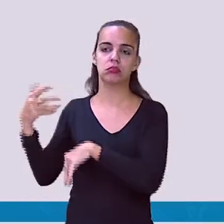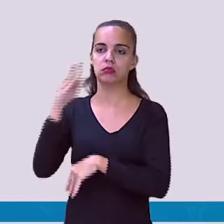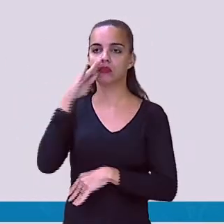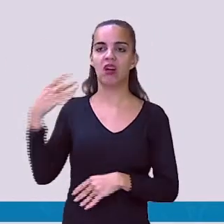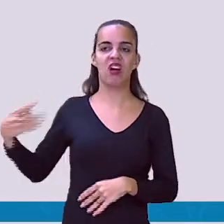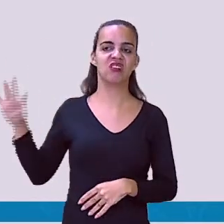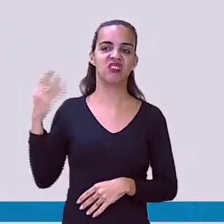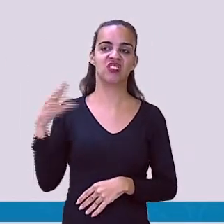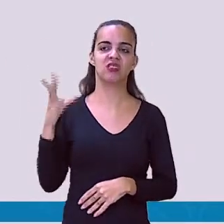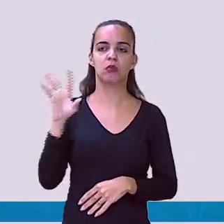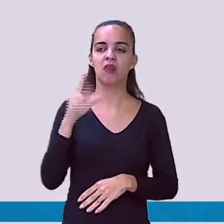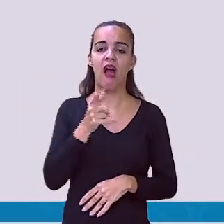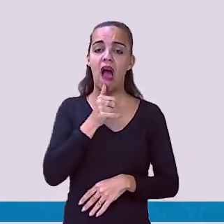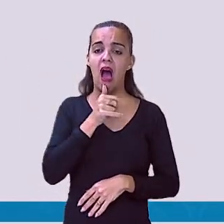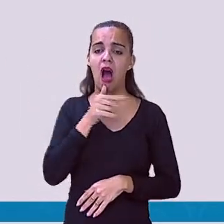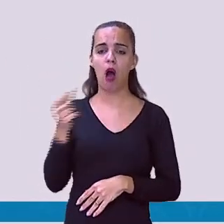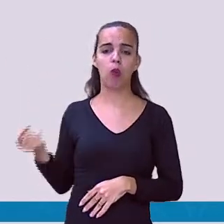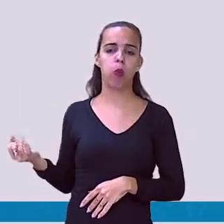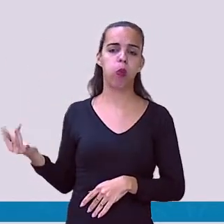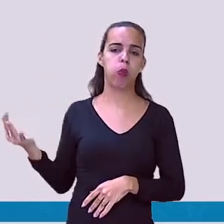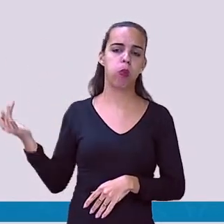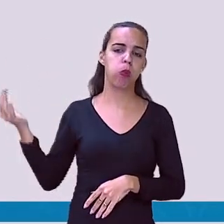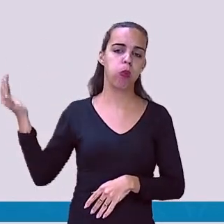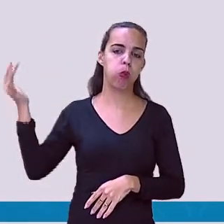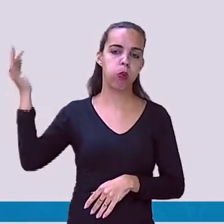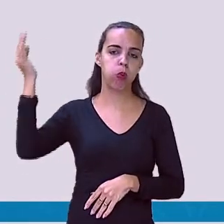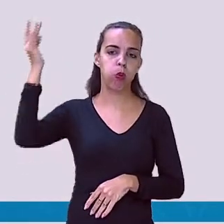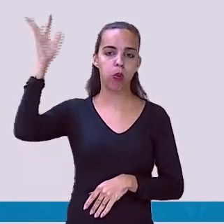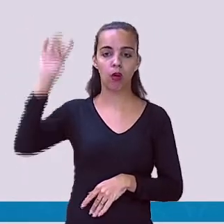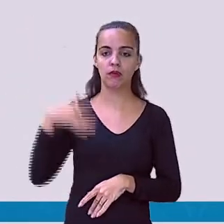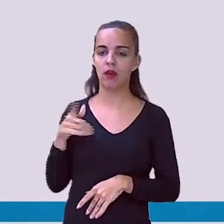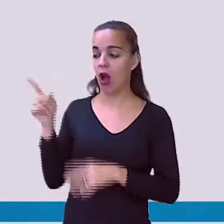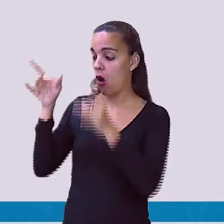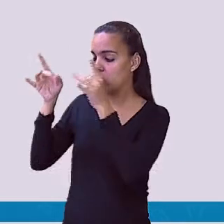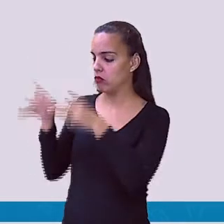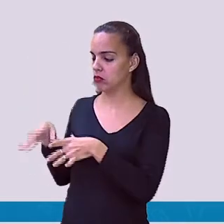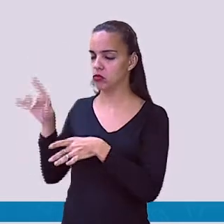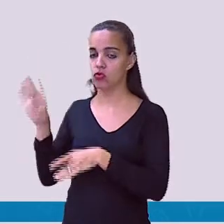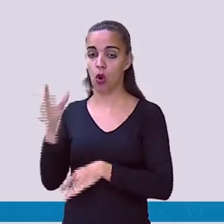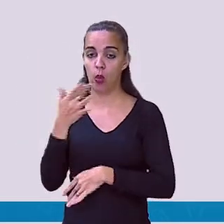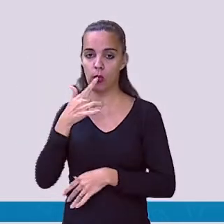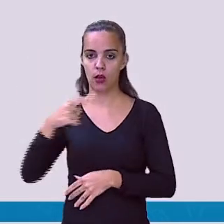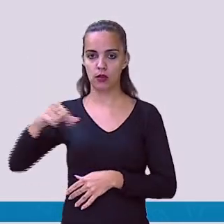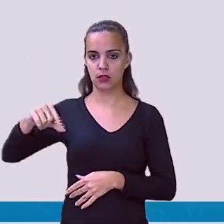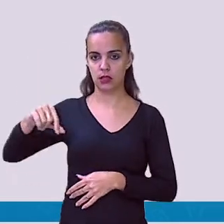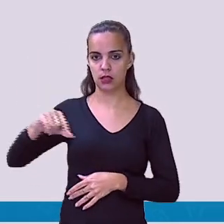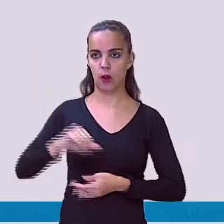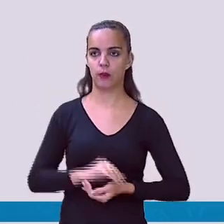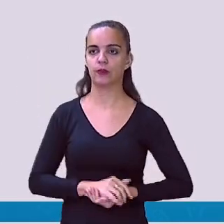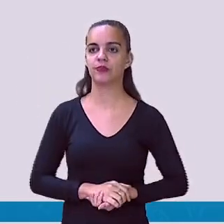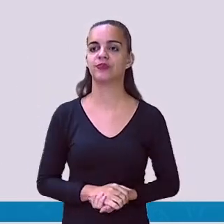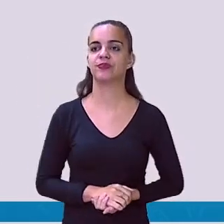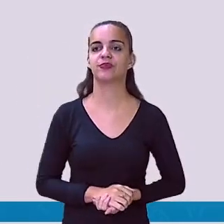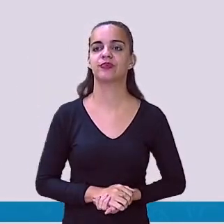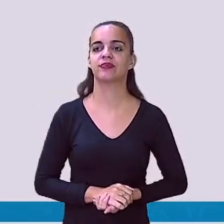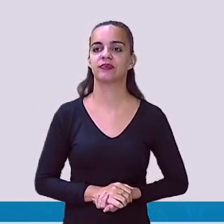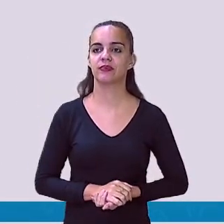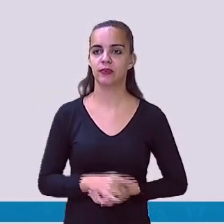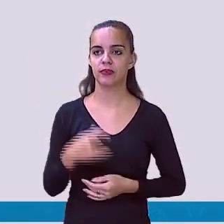acontecer? Esta água vai evaporar. Mas, se a gente levar essa mistura também